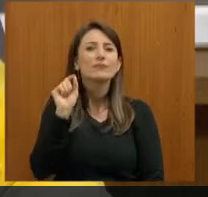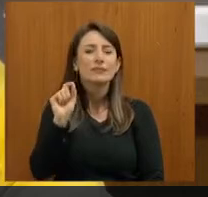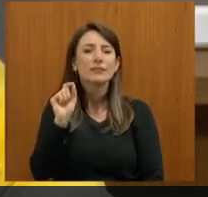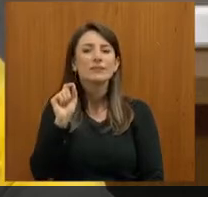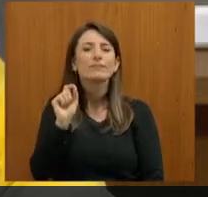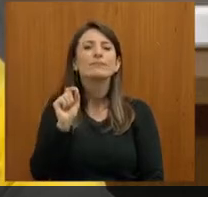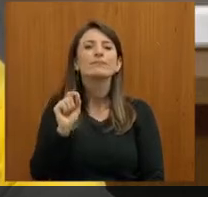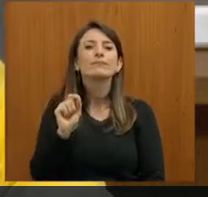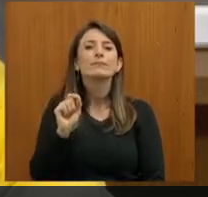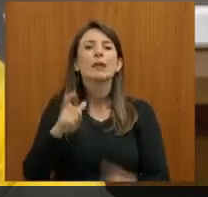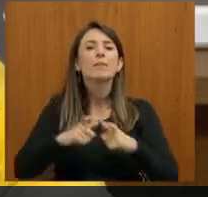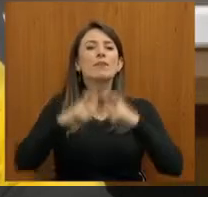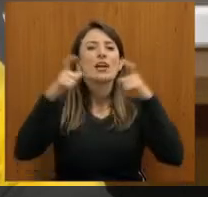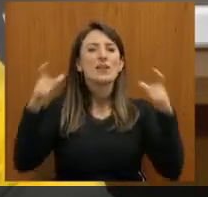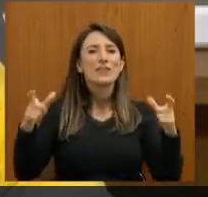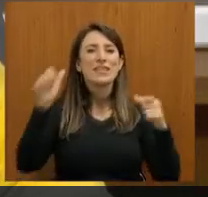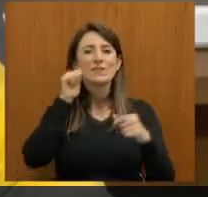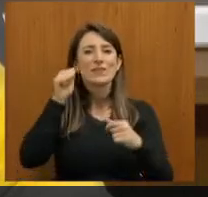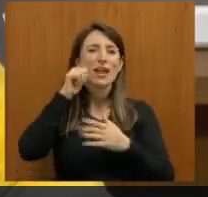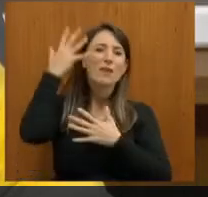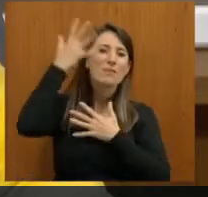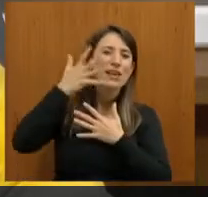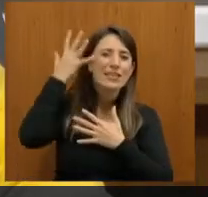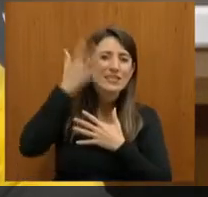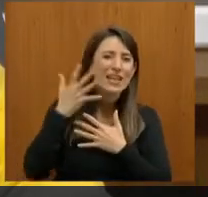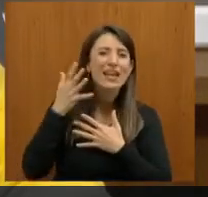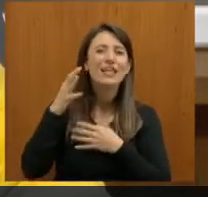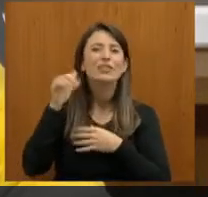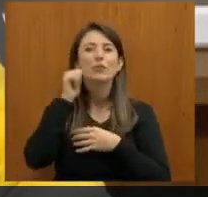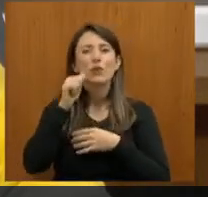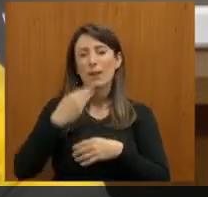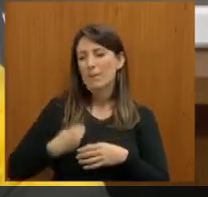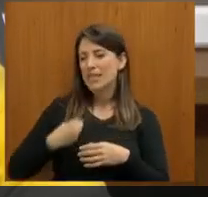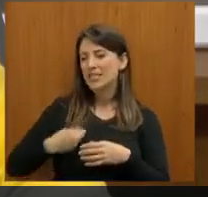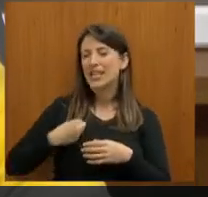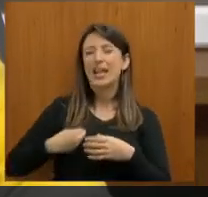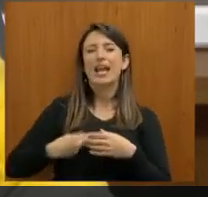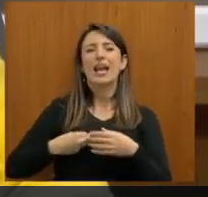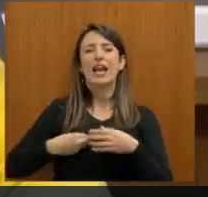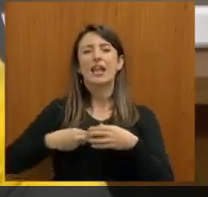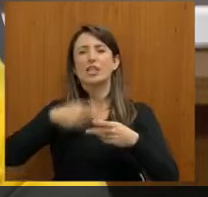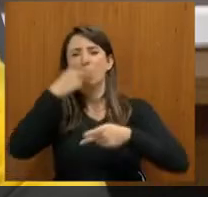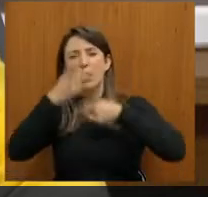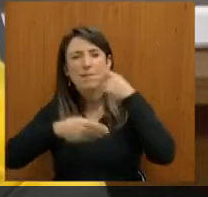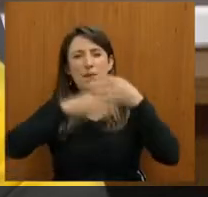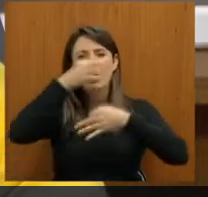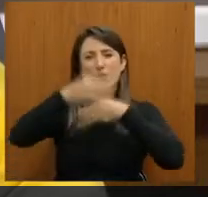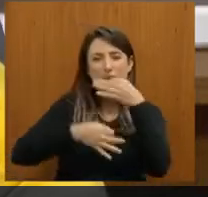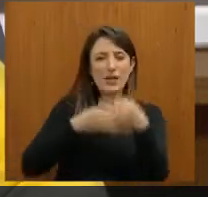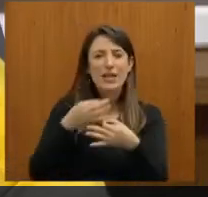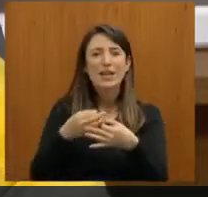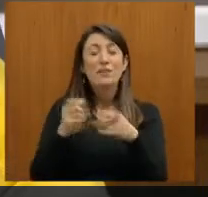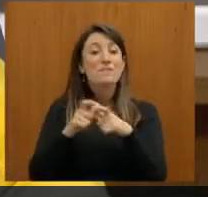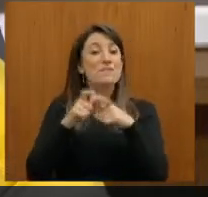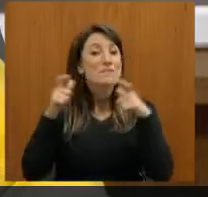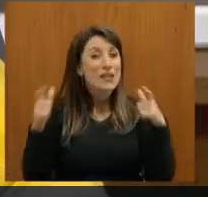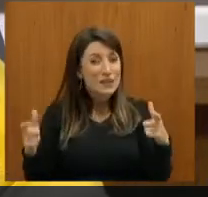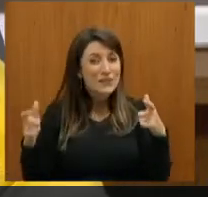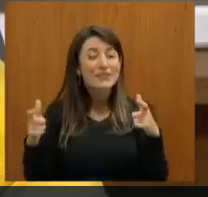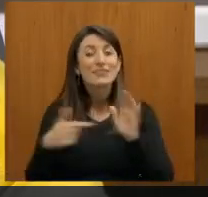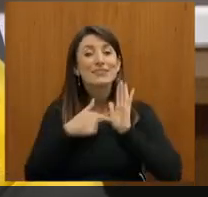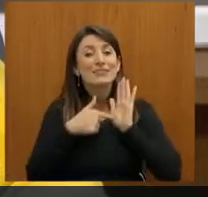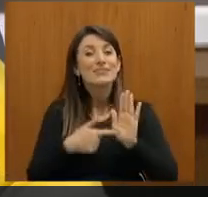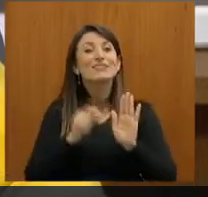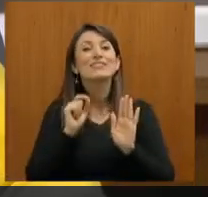das palestrantes hoje das que se manifestaram das debatedoras trazem consigo uma